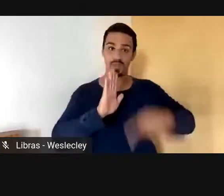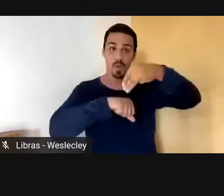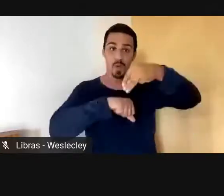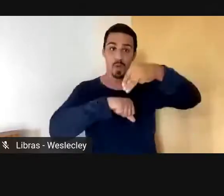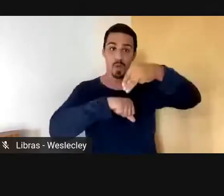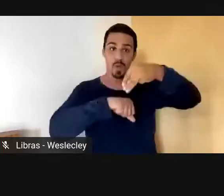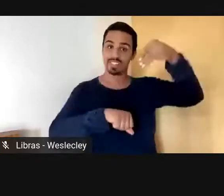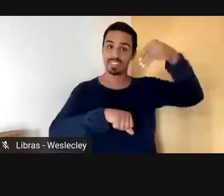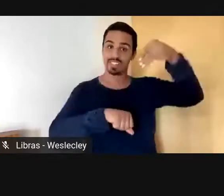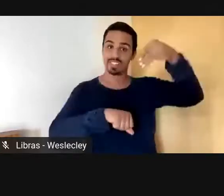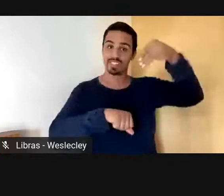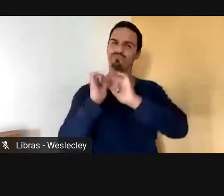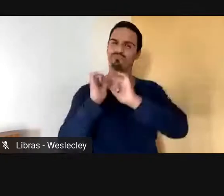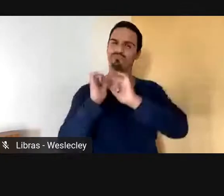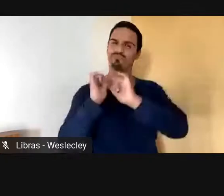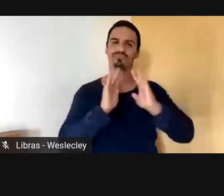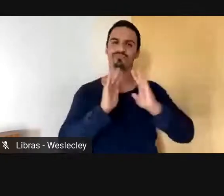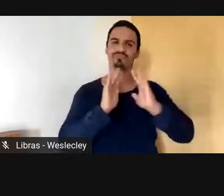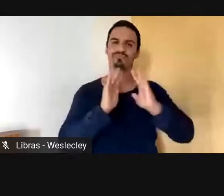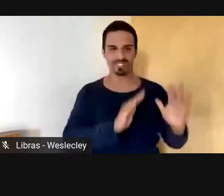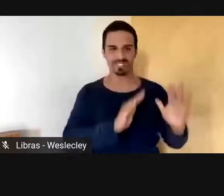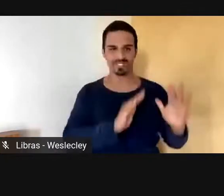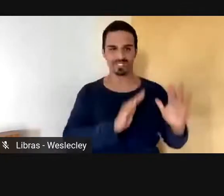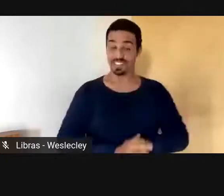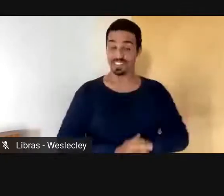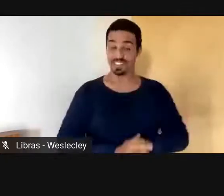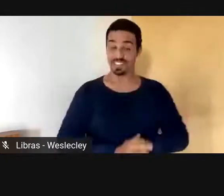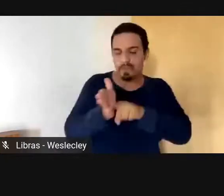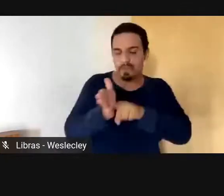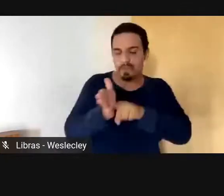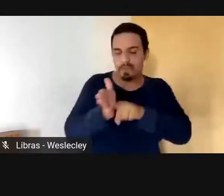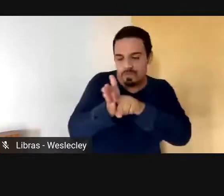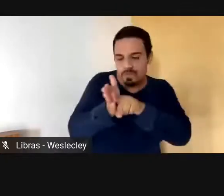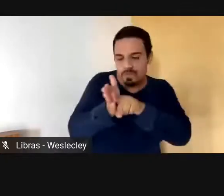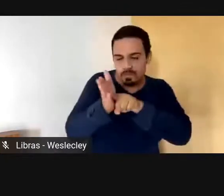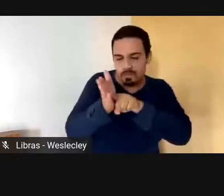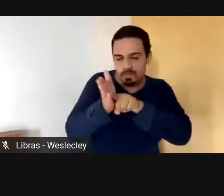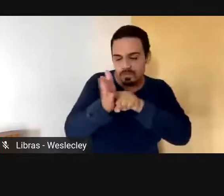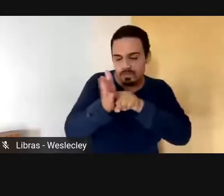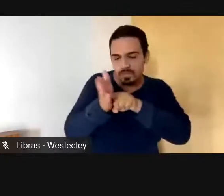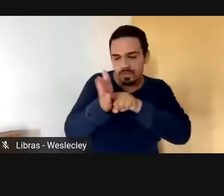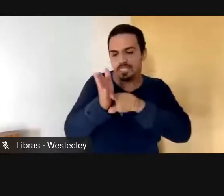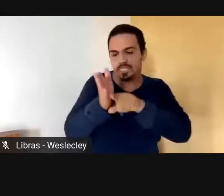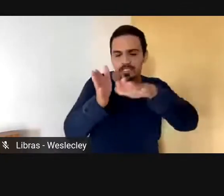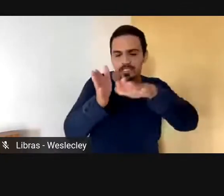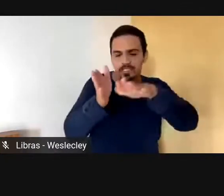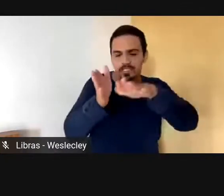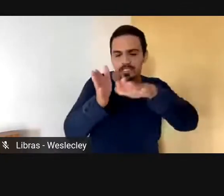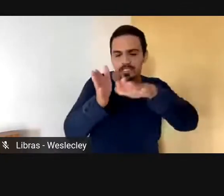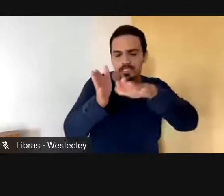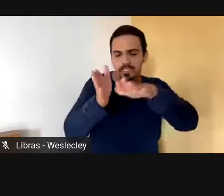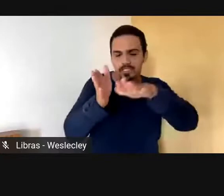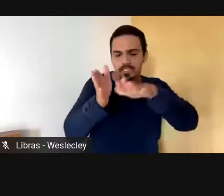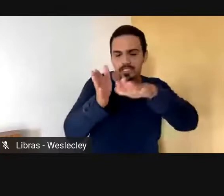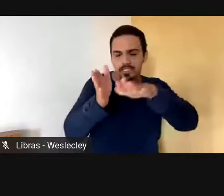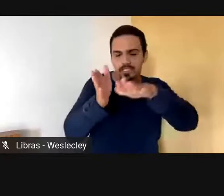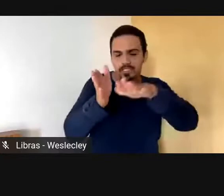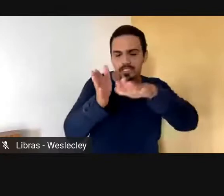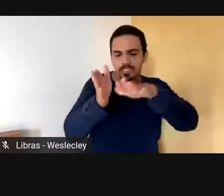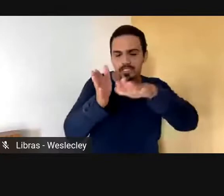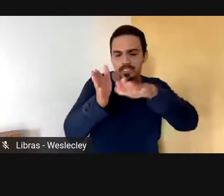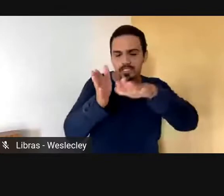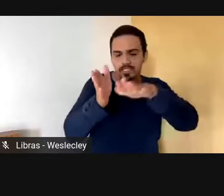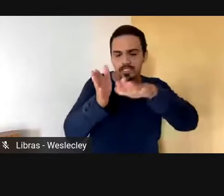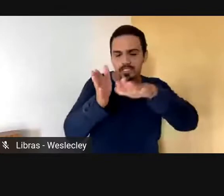mestrado. Minha história, minha pesquisa, foi para mim uma satisfação pessoal